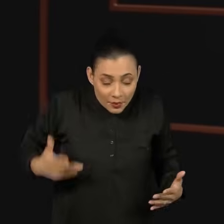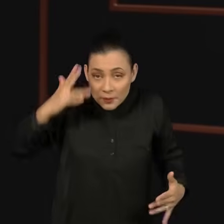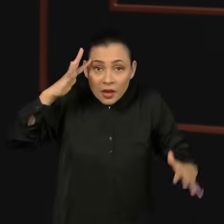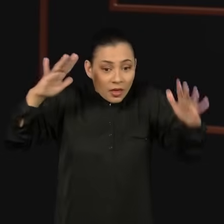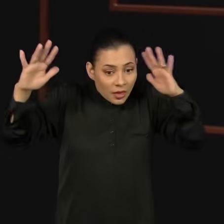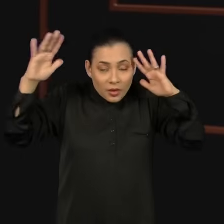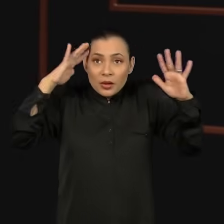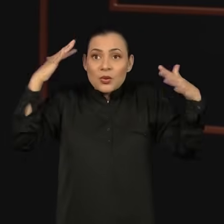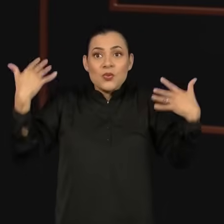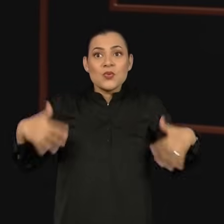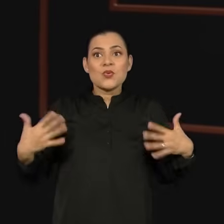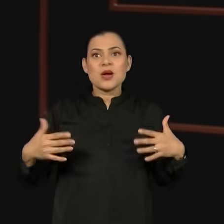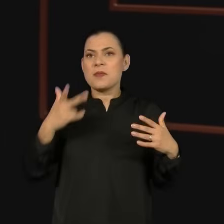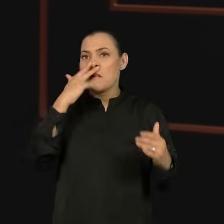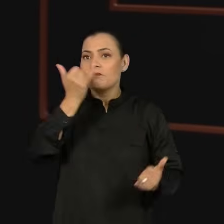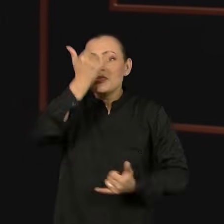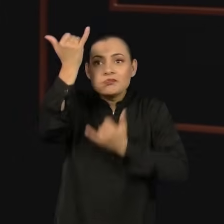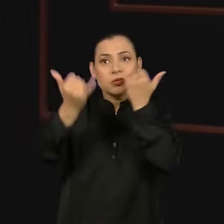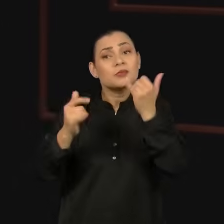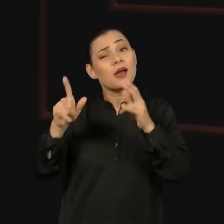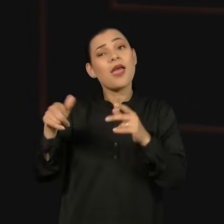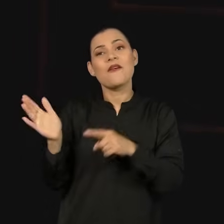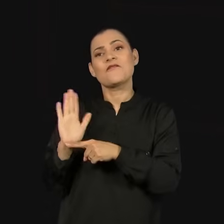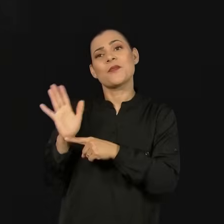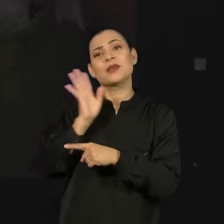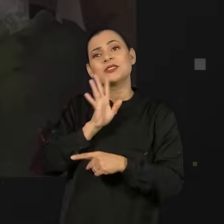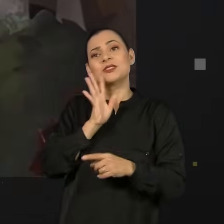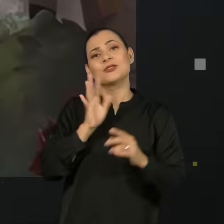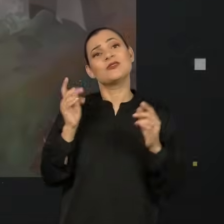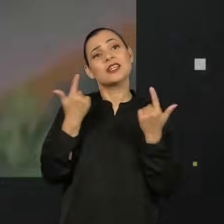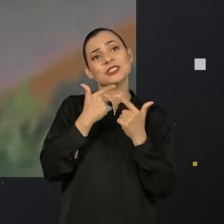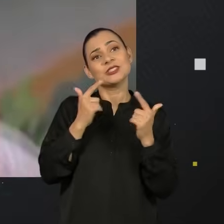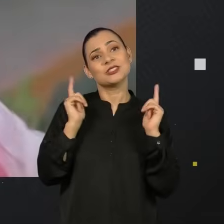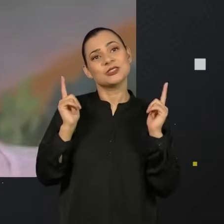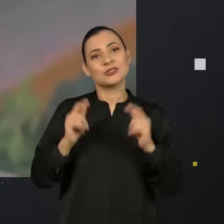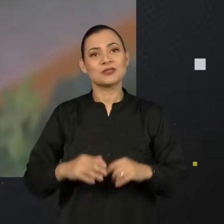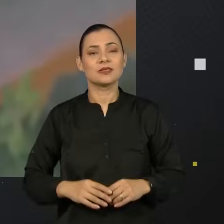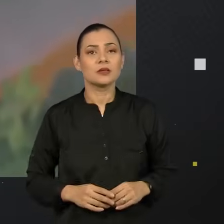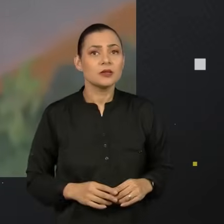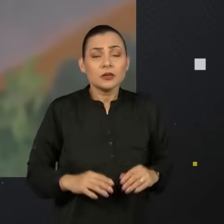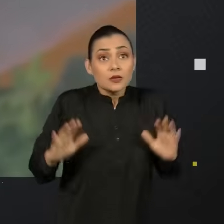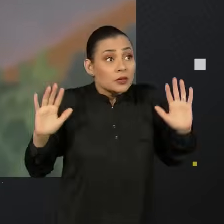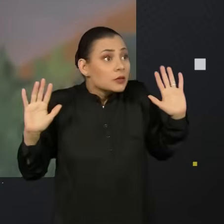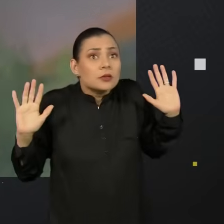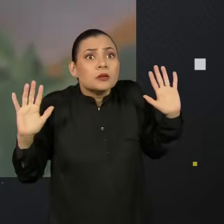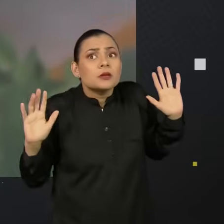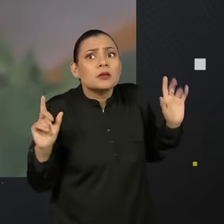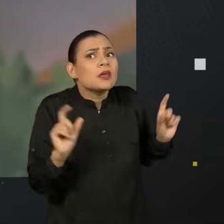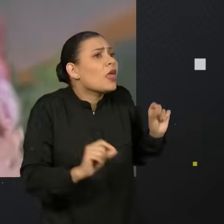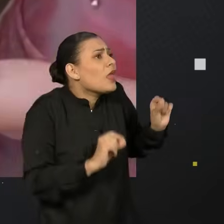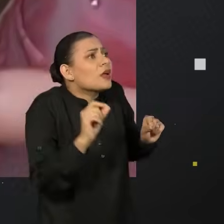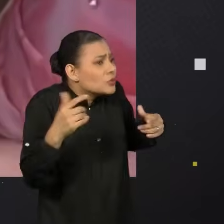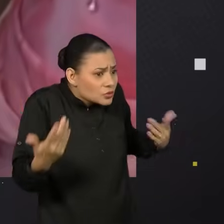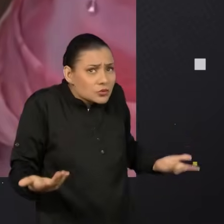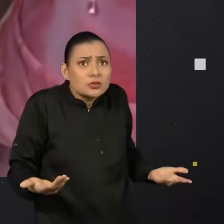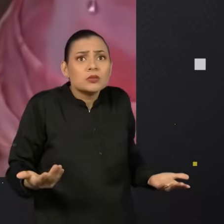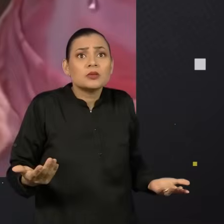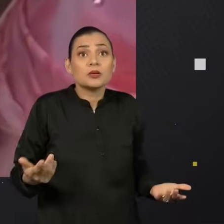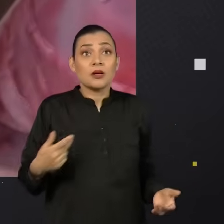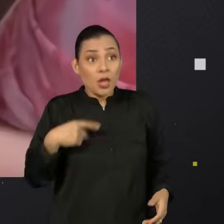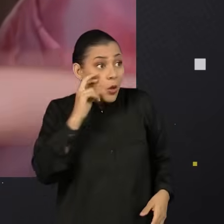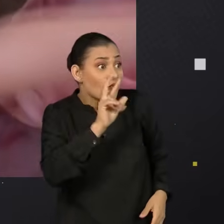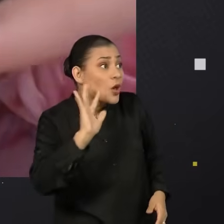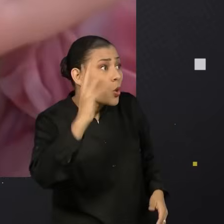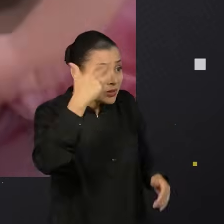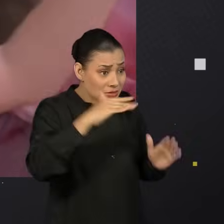errado. É um filme bem divertido. Ai, que isso, gente? Eu vi o que aconteceu.